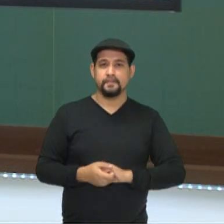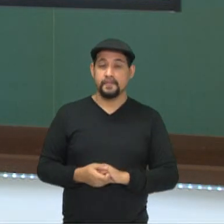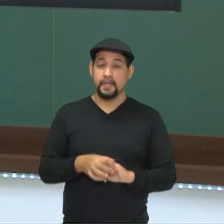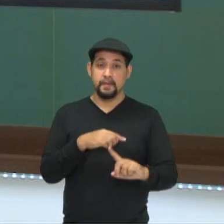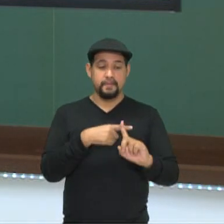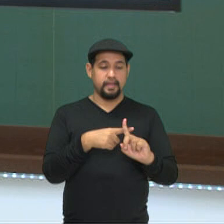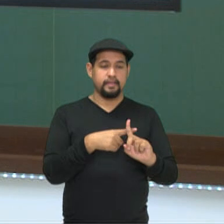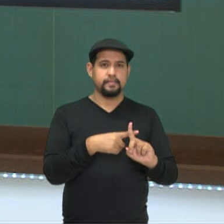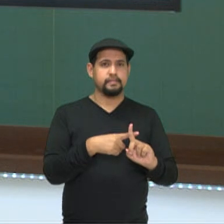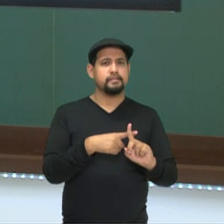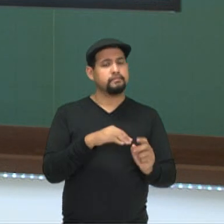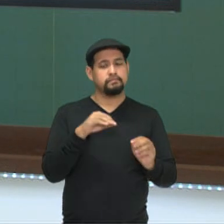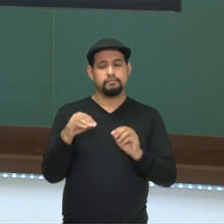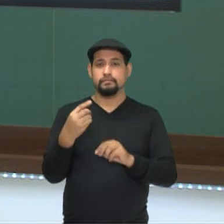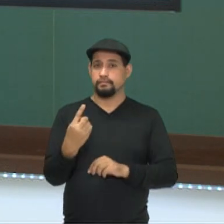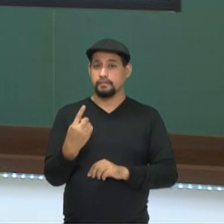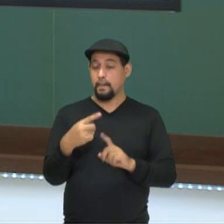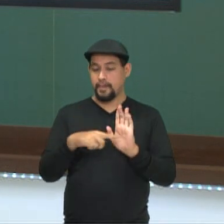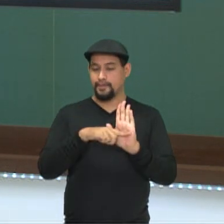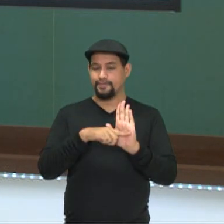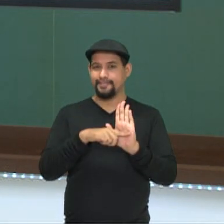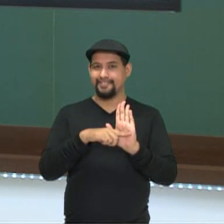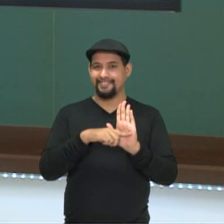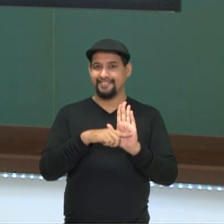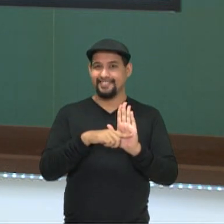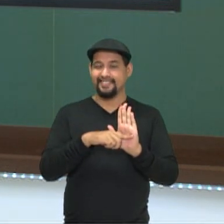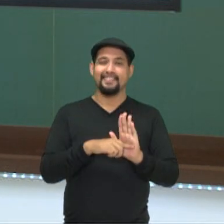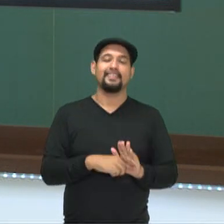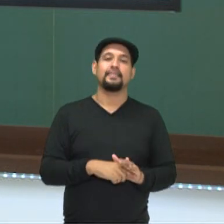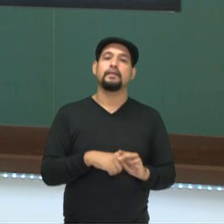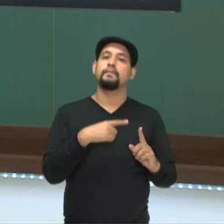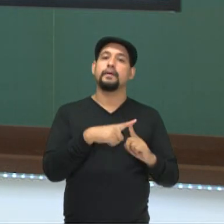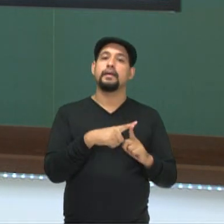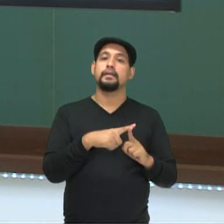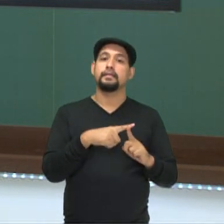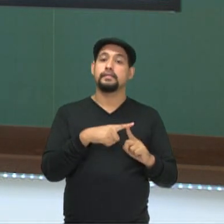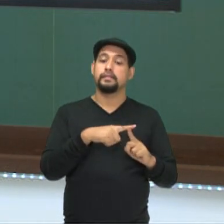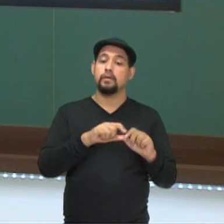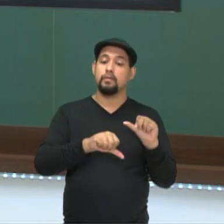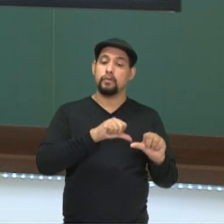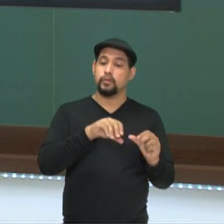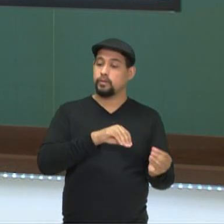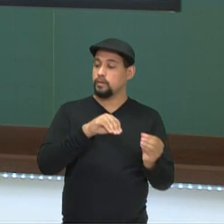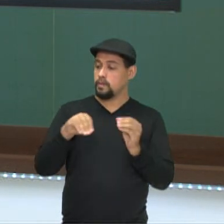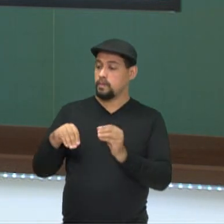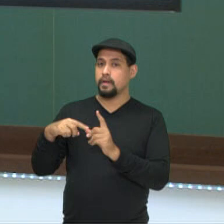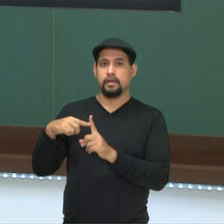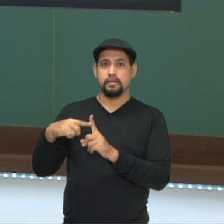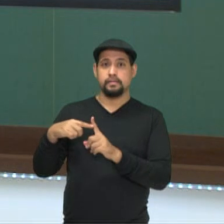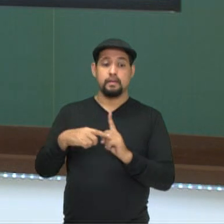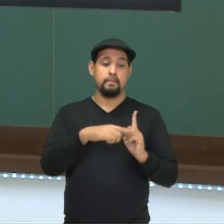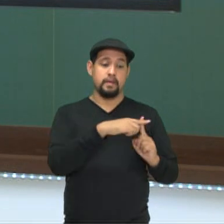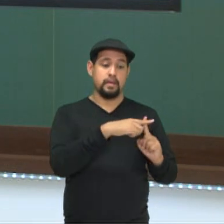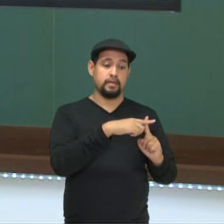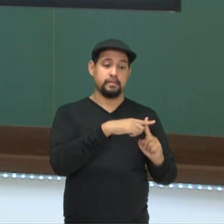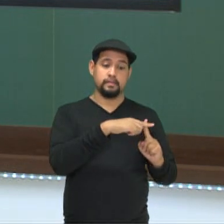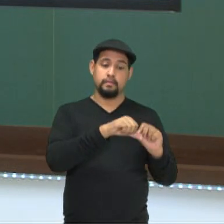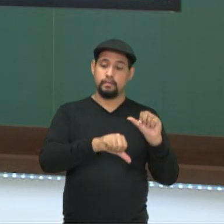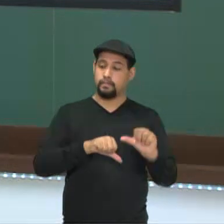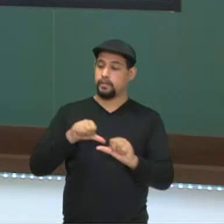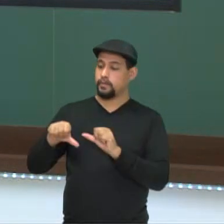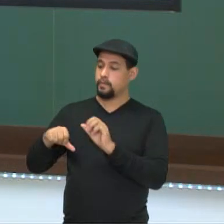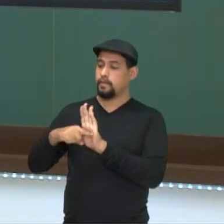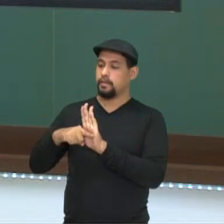mas passou menos e mais é menos passou por outro lado mais mais passou